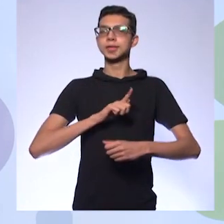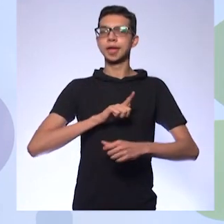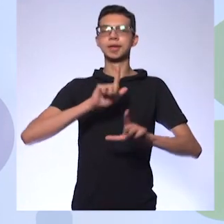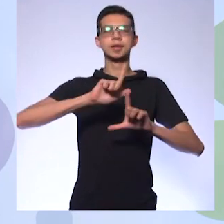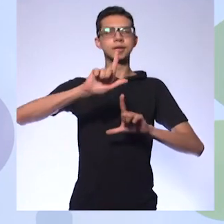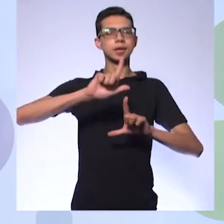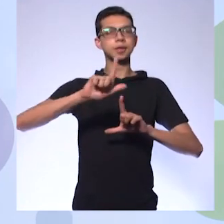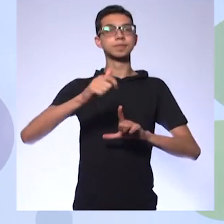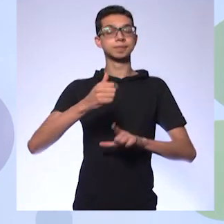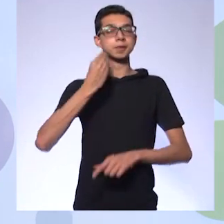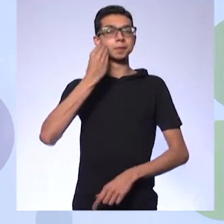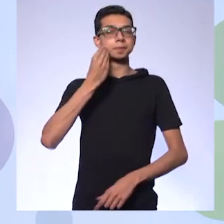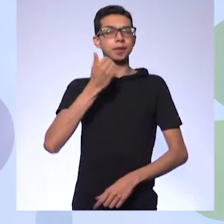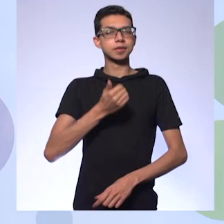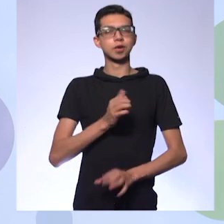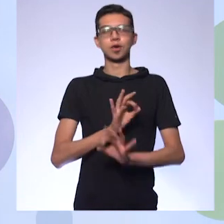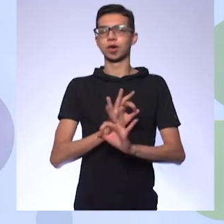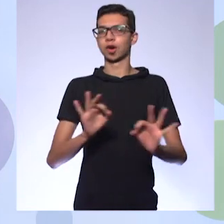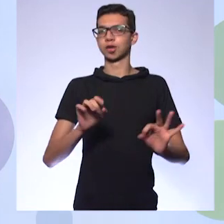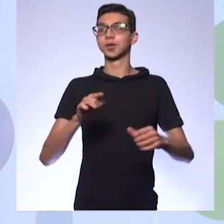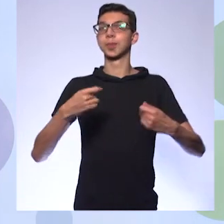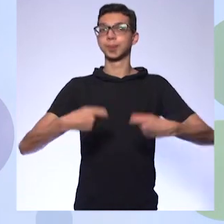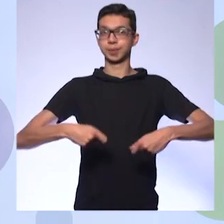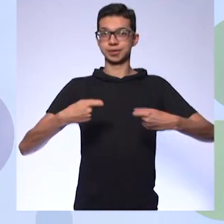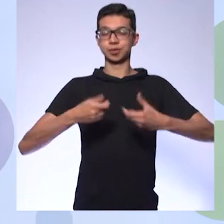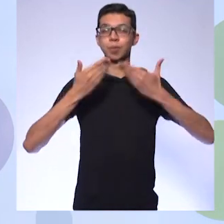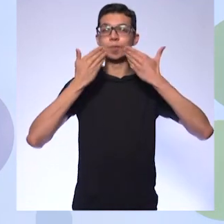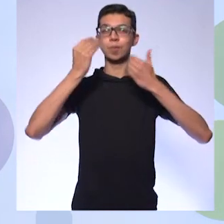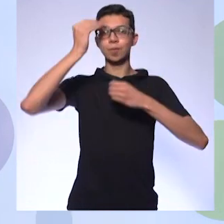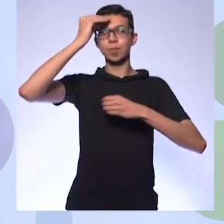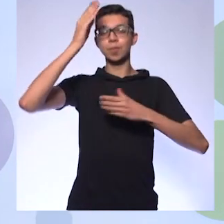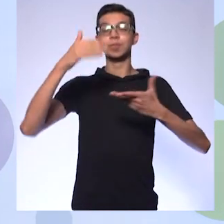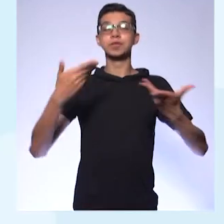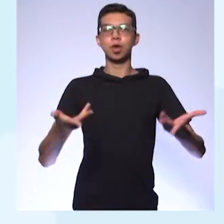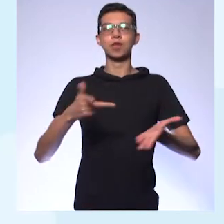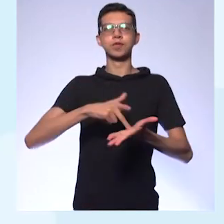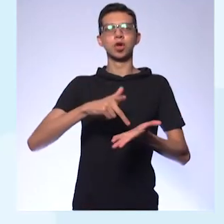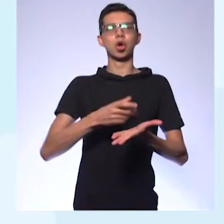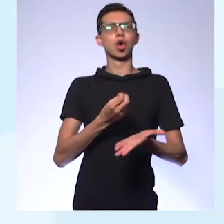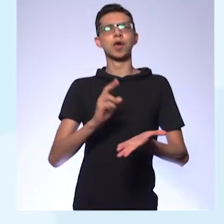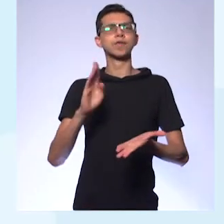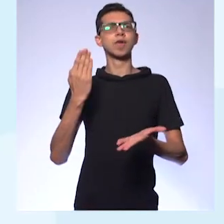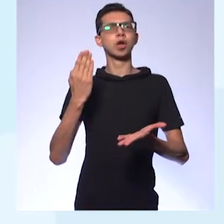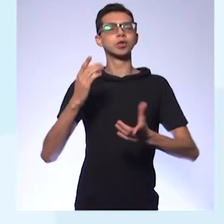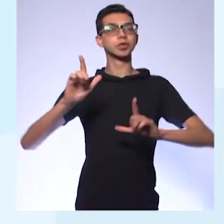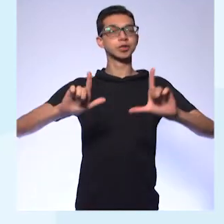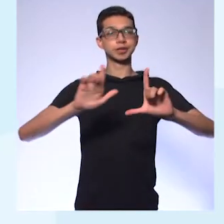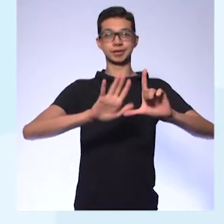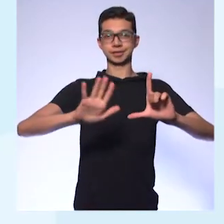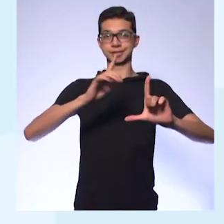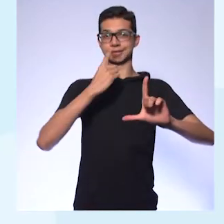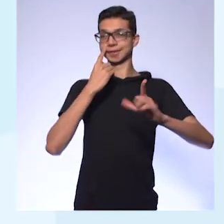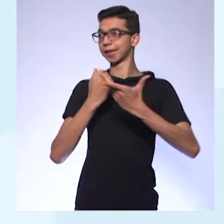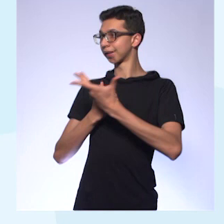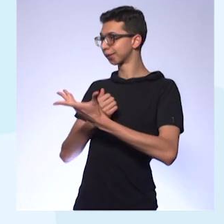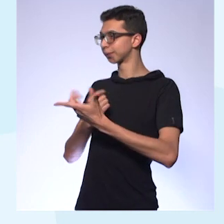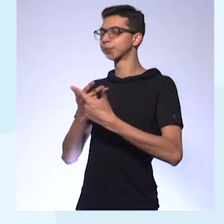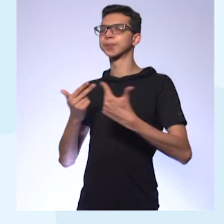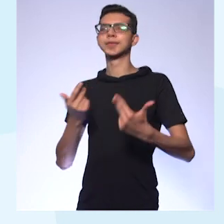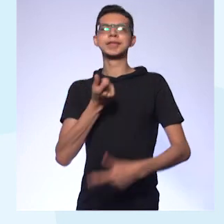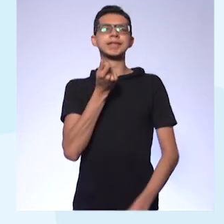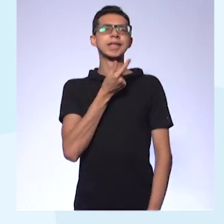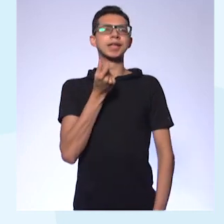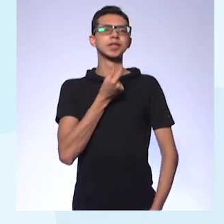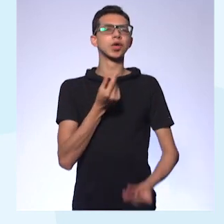experiência única. Então, vamos lá. Verdadeiro ou falso? Na tela. As cantigas satíricas se